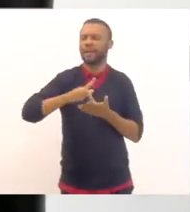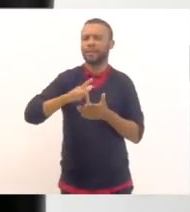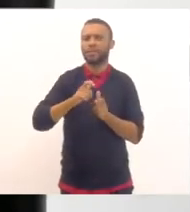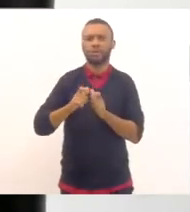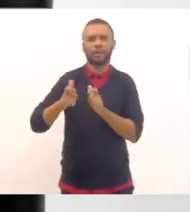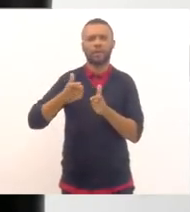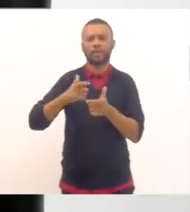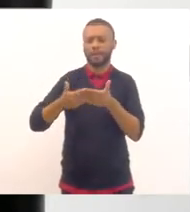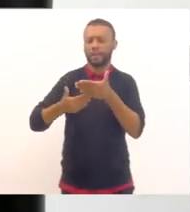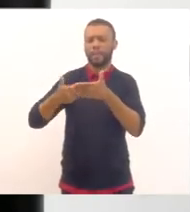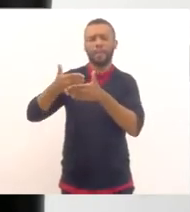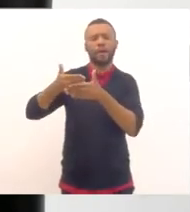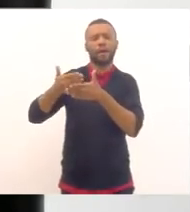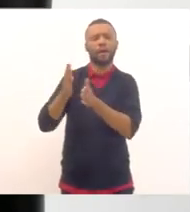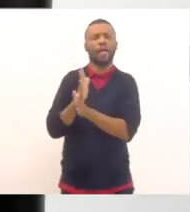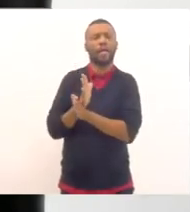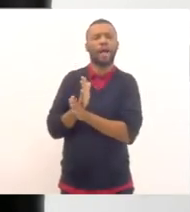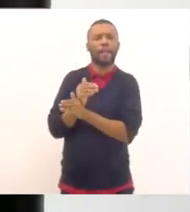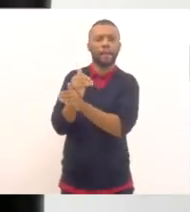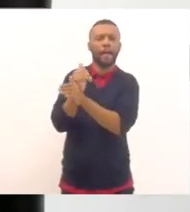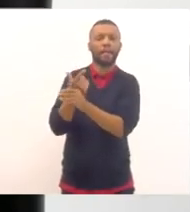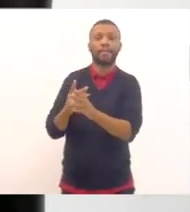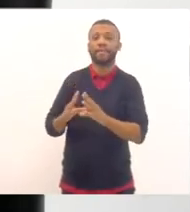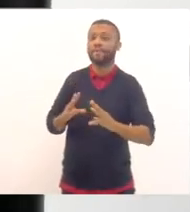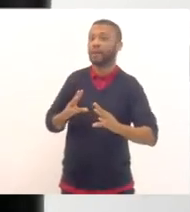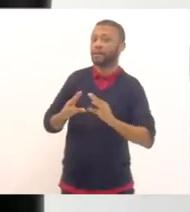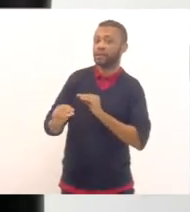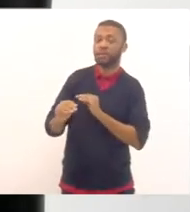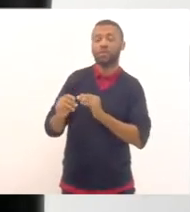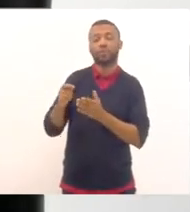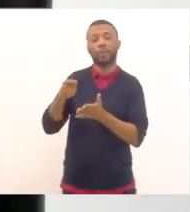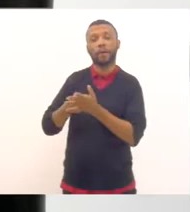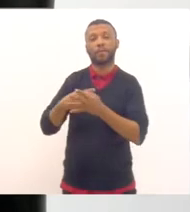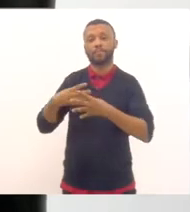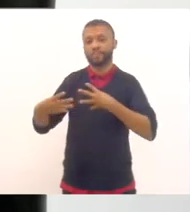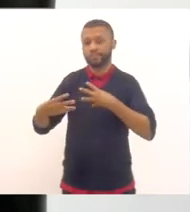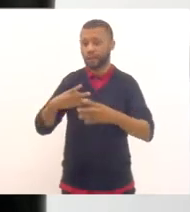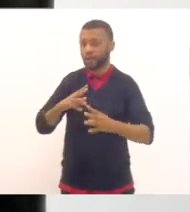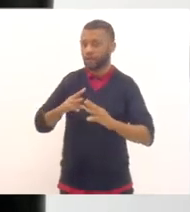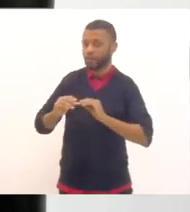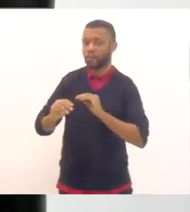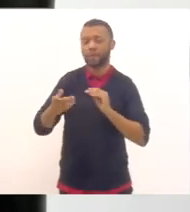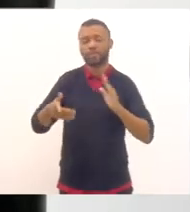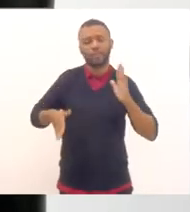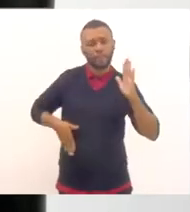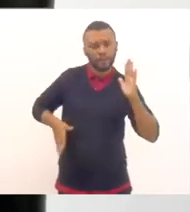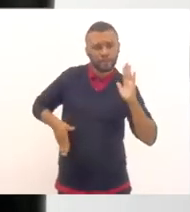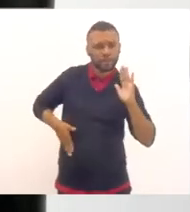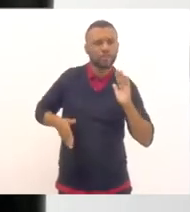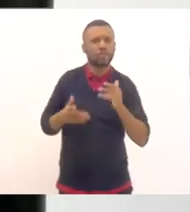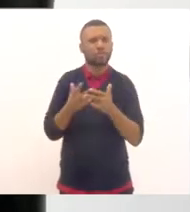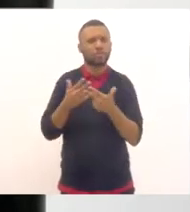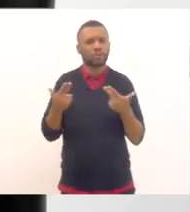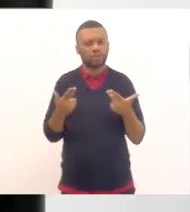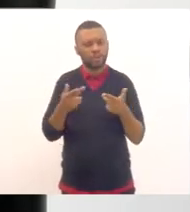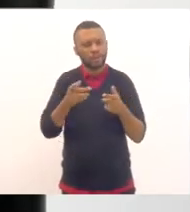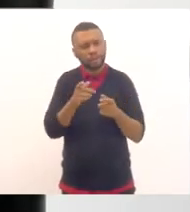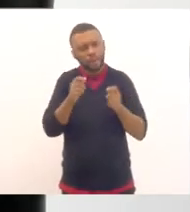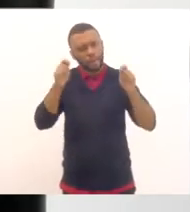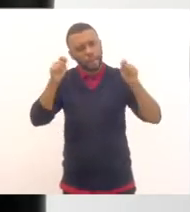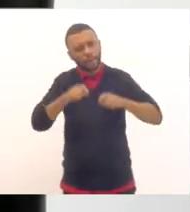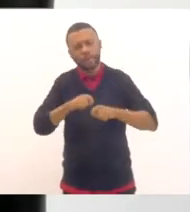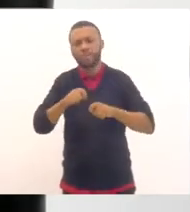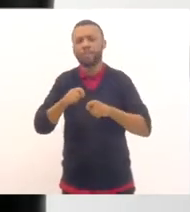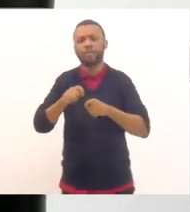quebrados que facilitam não só evasão de renda como fuga de criminosos também então você faz possível preparar uma boa parte desses muros Enfim então